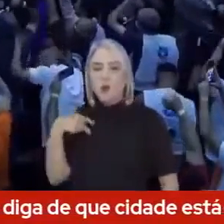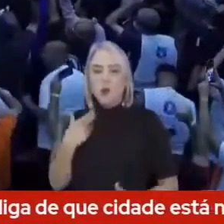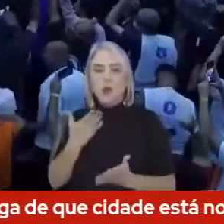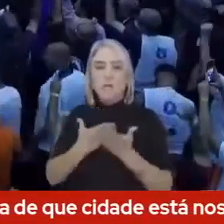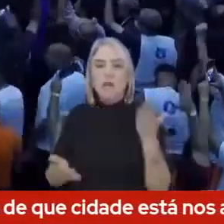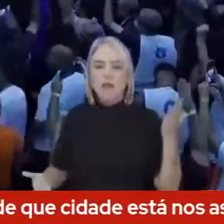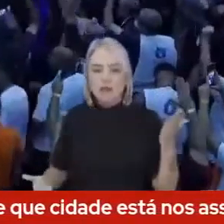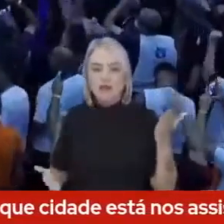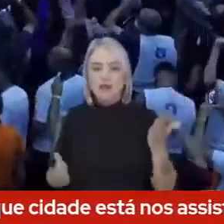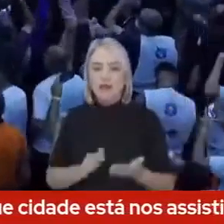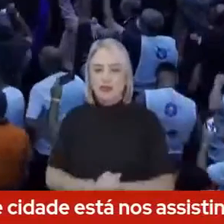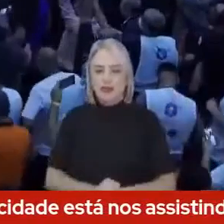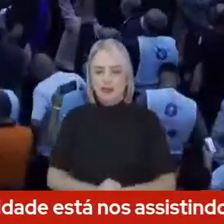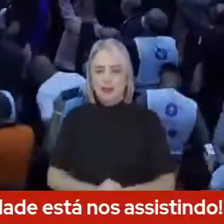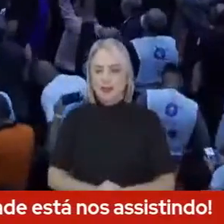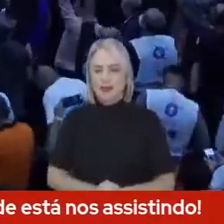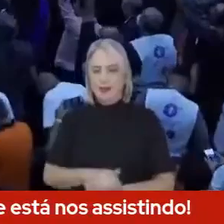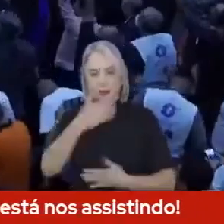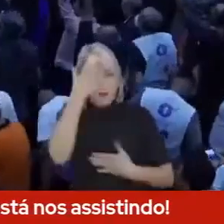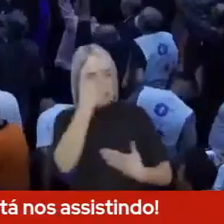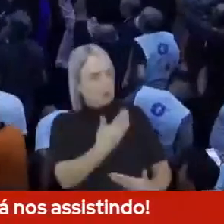vencido. Obrigado, pessoal.